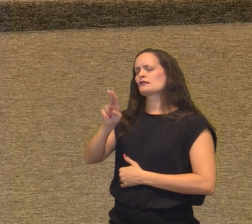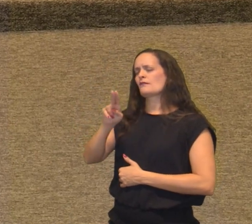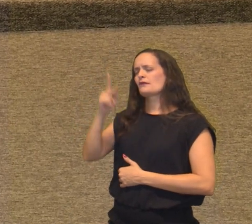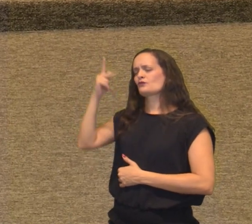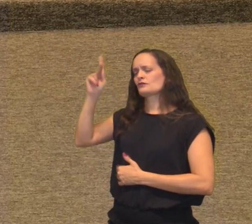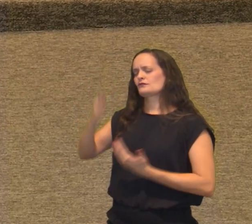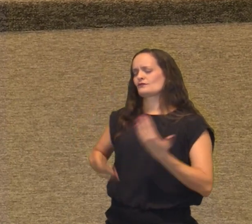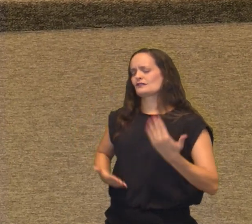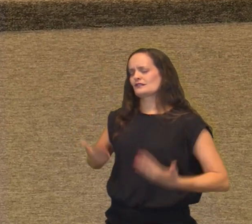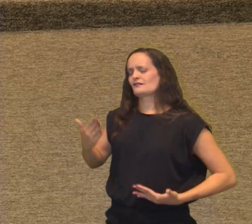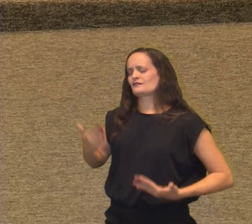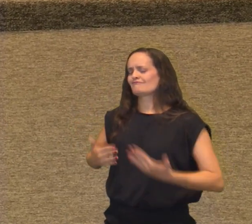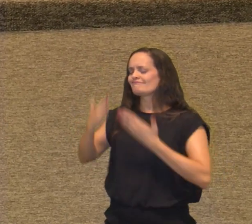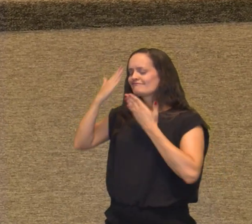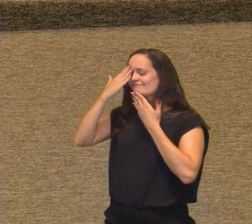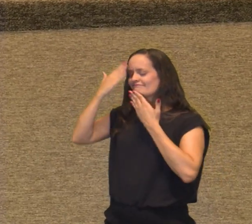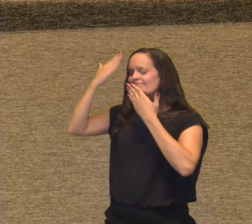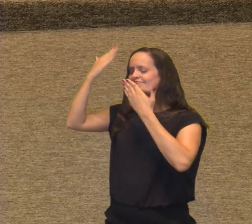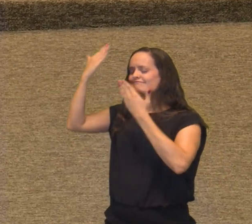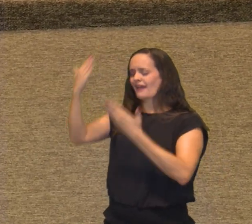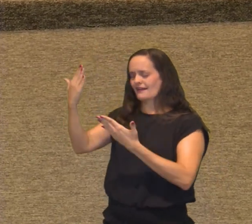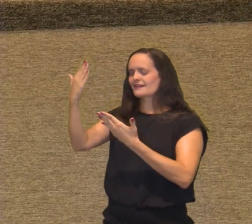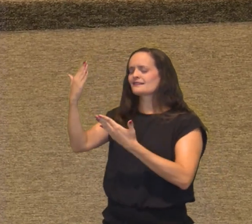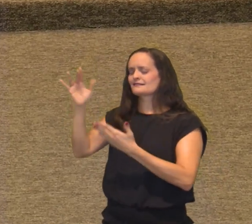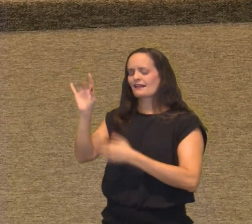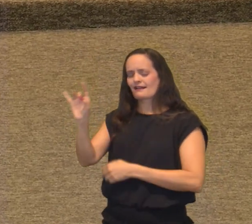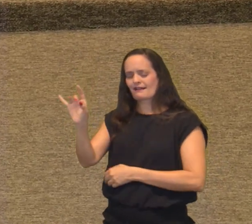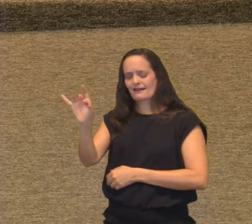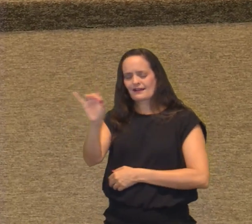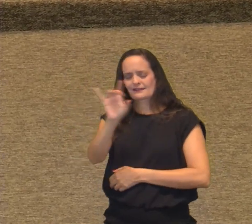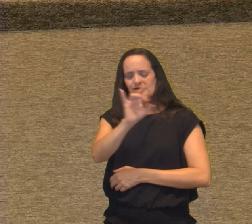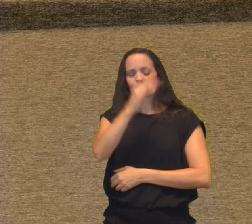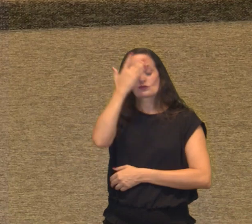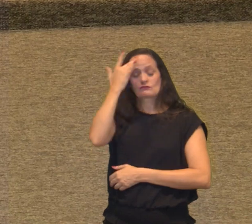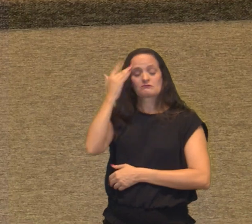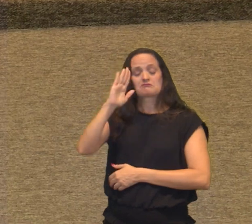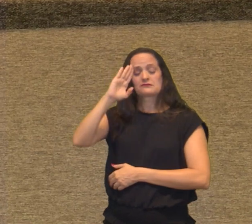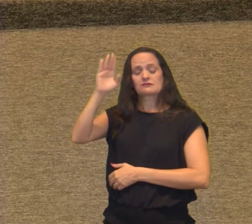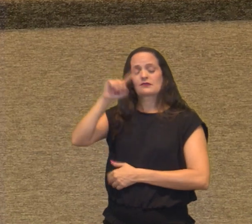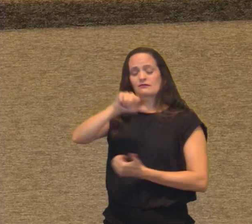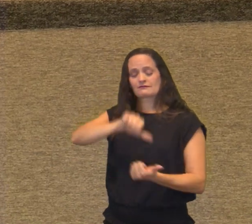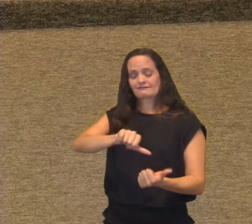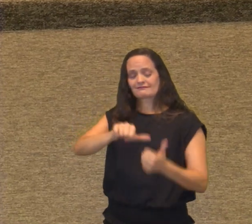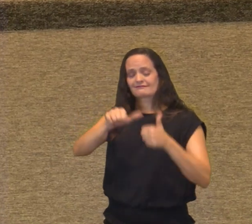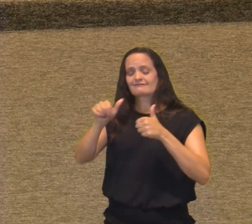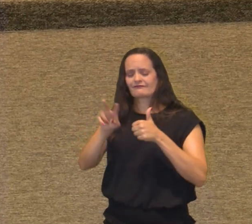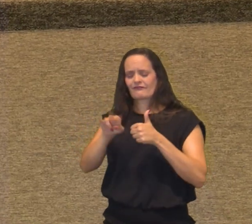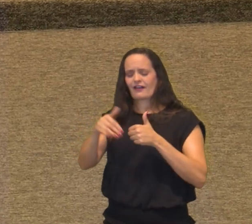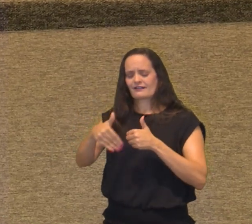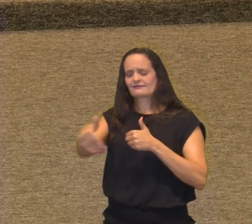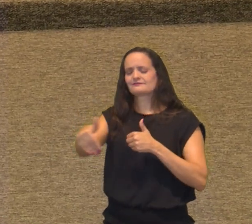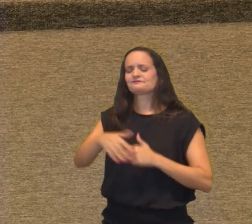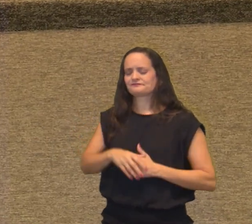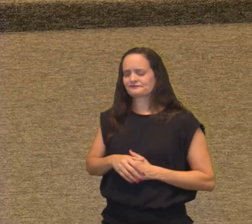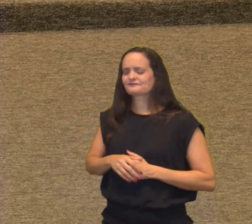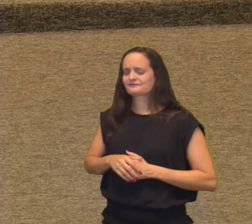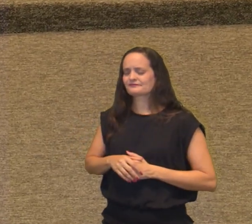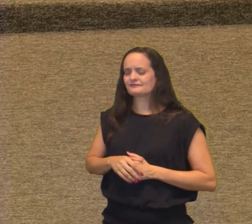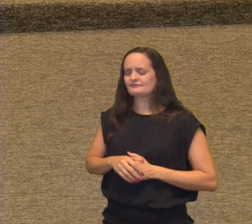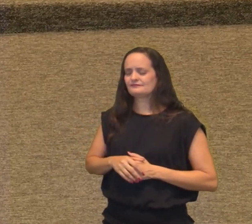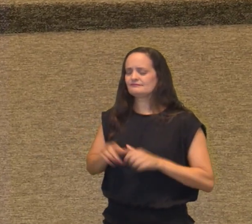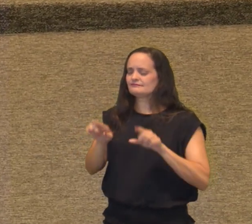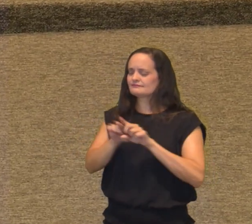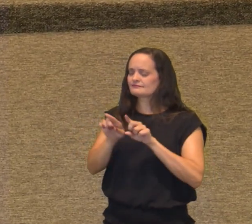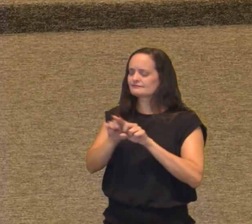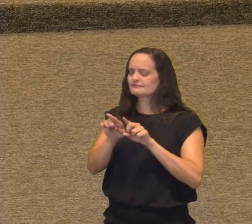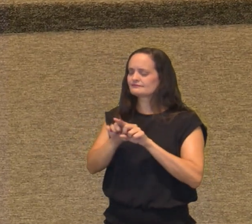serviço. Te agradecemos por cada batizando que se faz presente nesta hora, Senhor. Pedimos